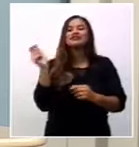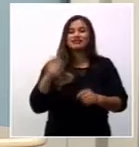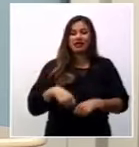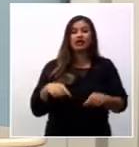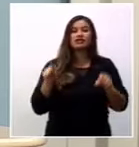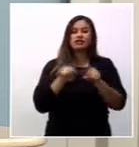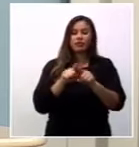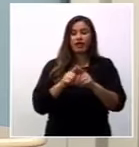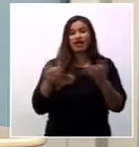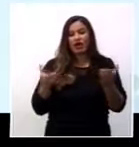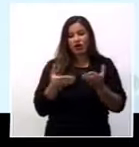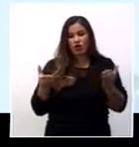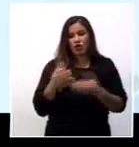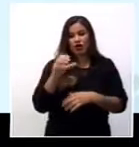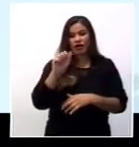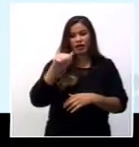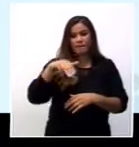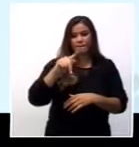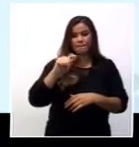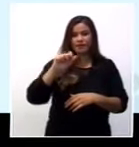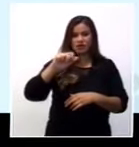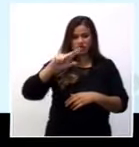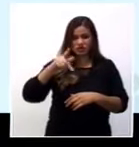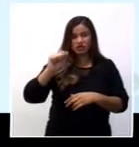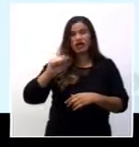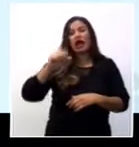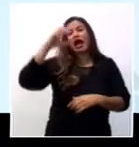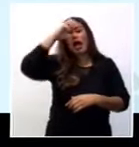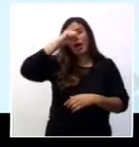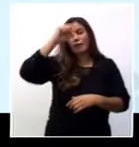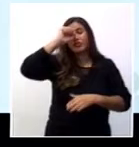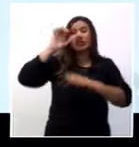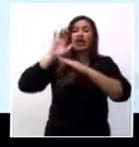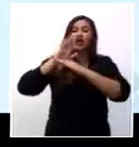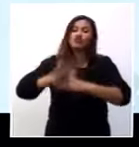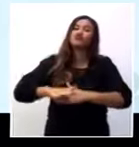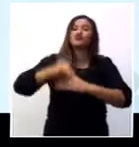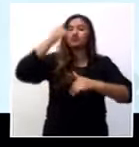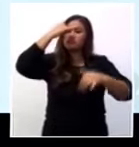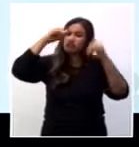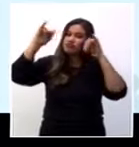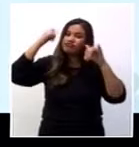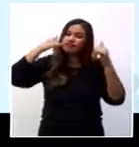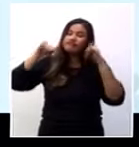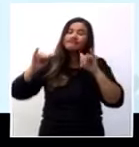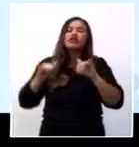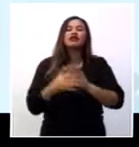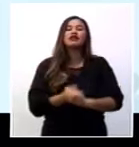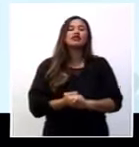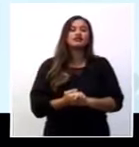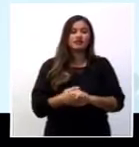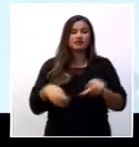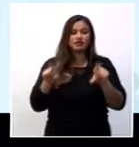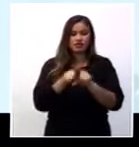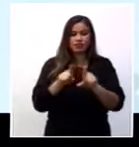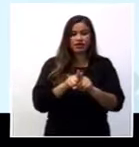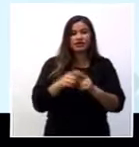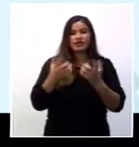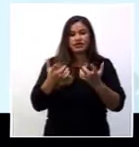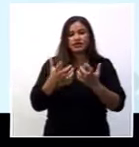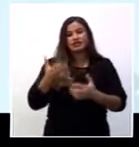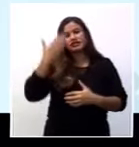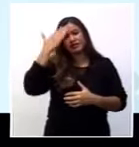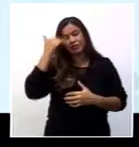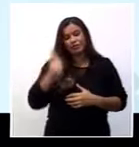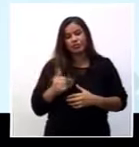a campanha Aprender para Prevenir, que envolve escolas, universidades e Defesa Civil. E a gente gostaria de ouvir um pouquinho agora a